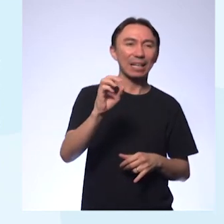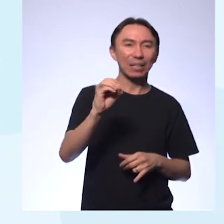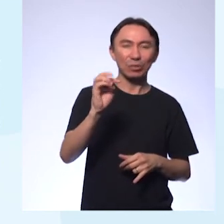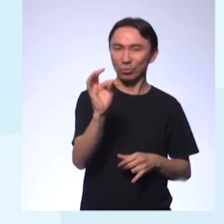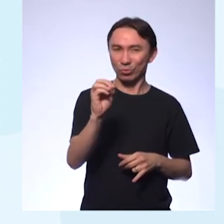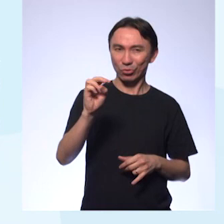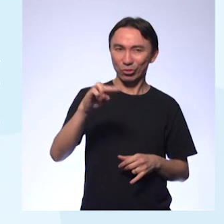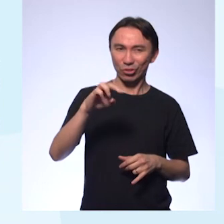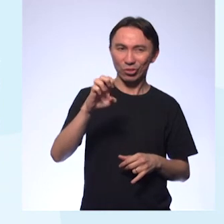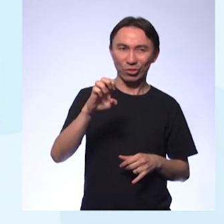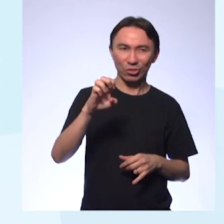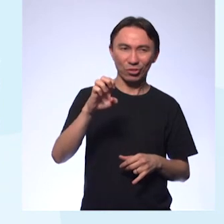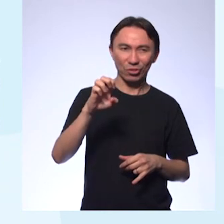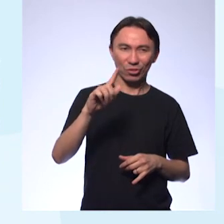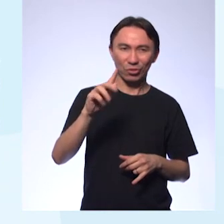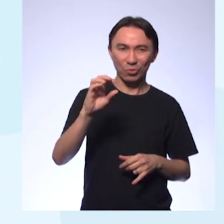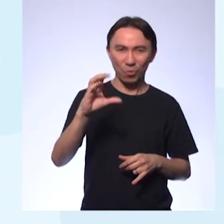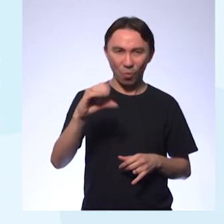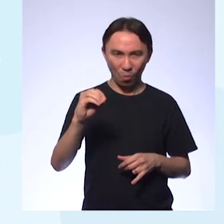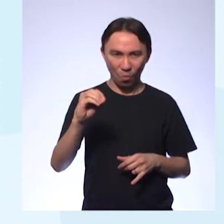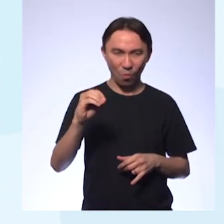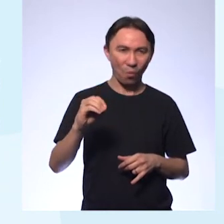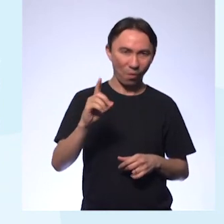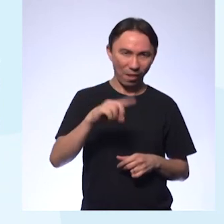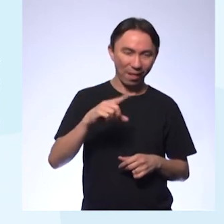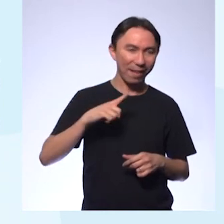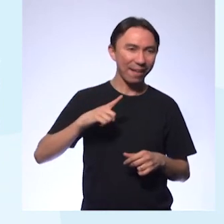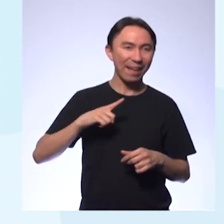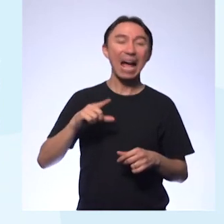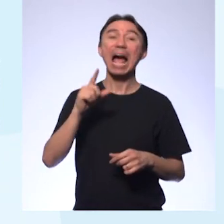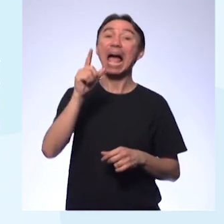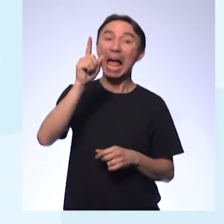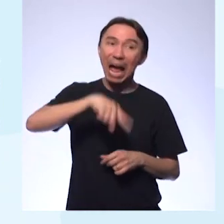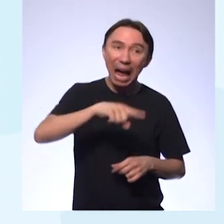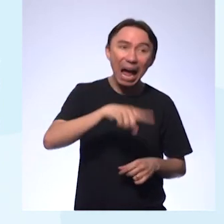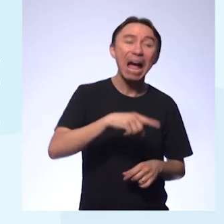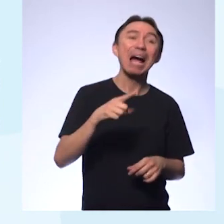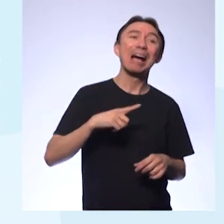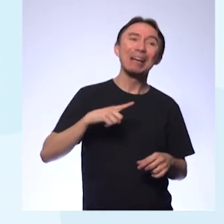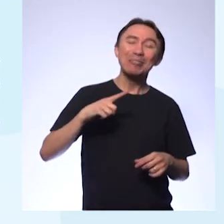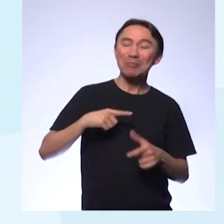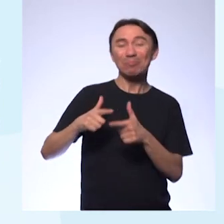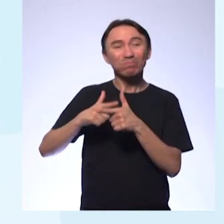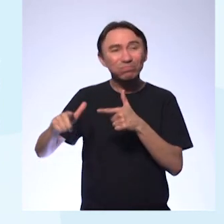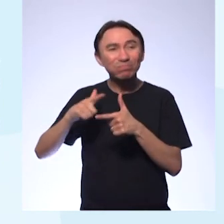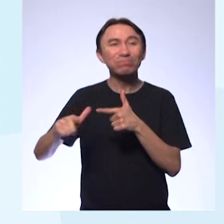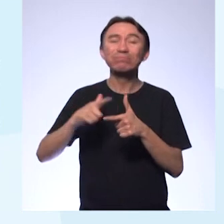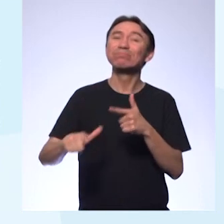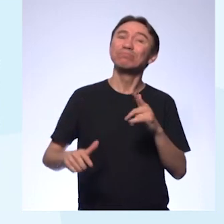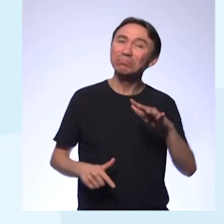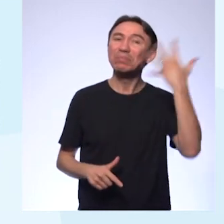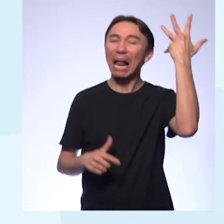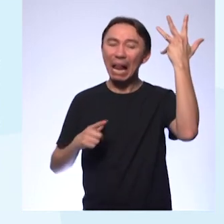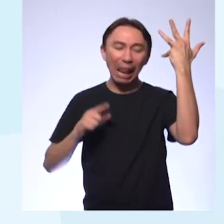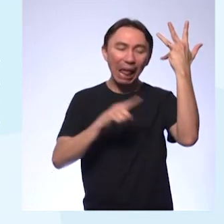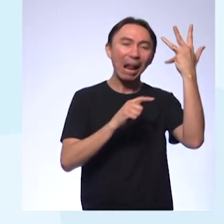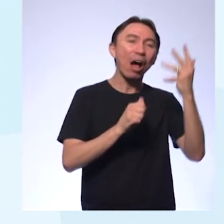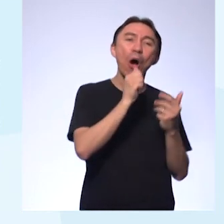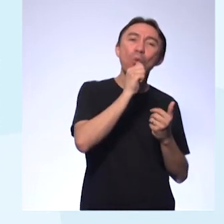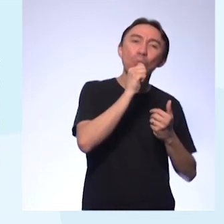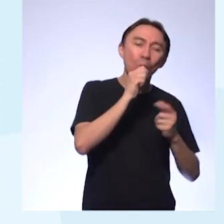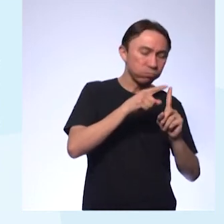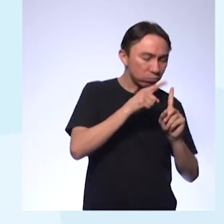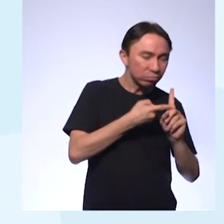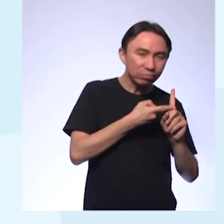teratogênico, que tem essa variação, que ele sim que causava todo esse problema, né, no feto,